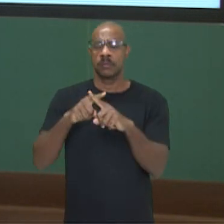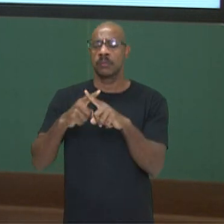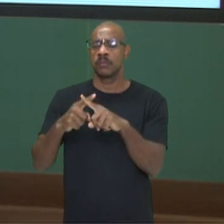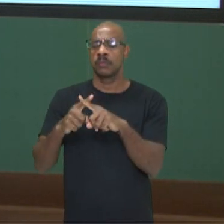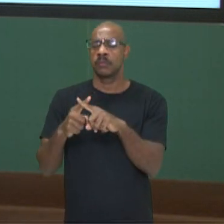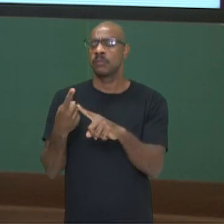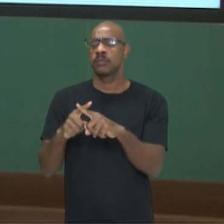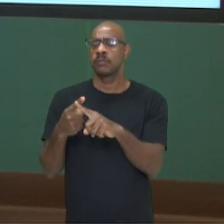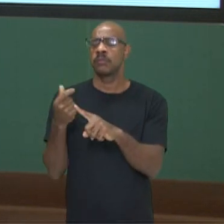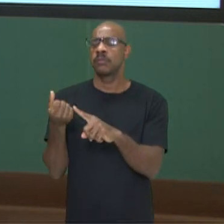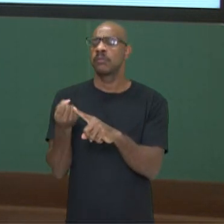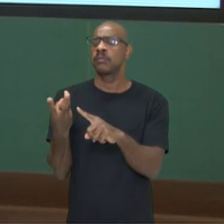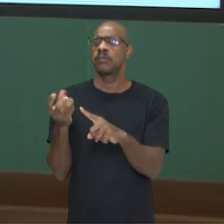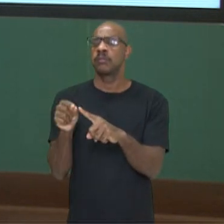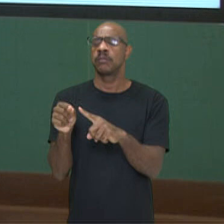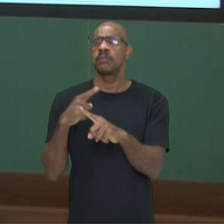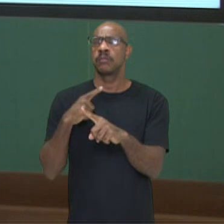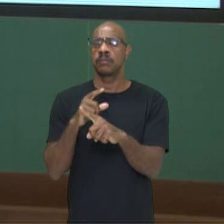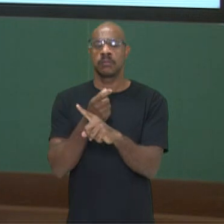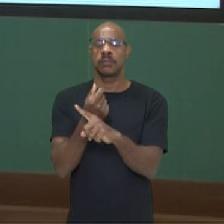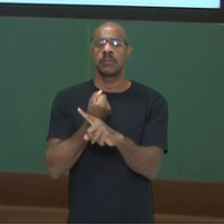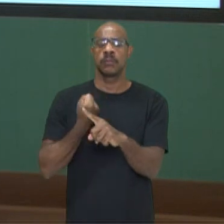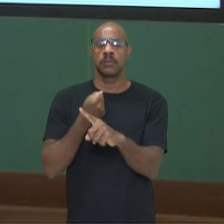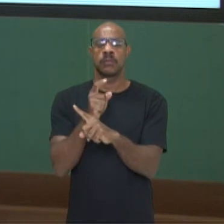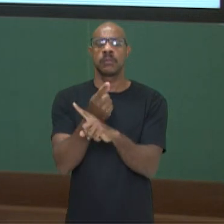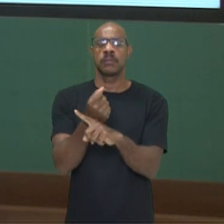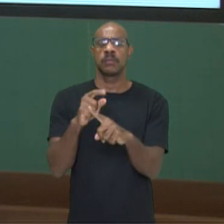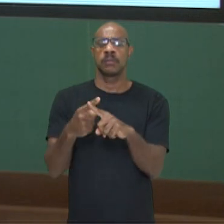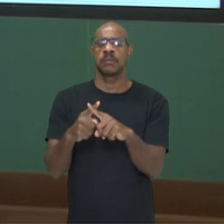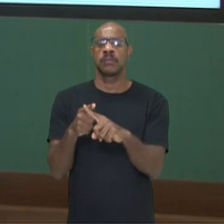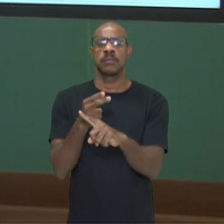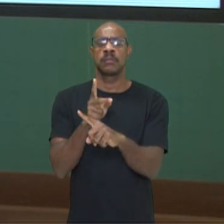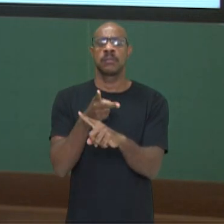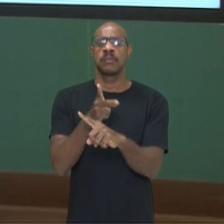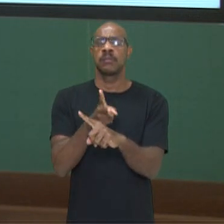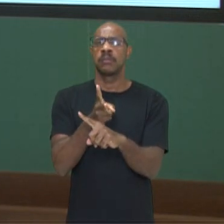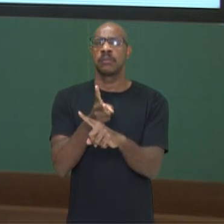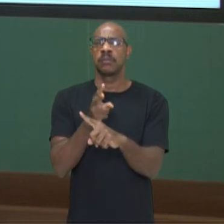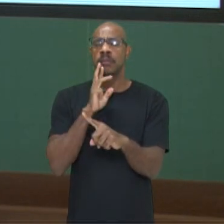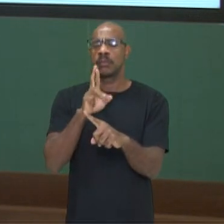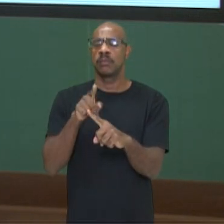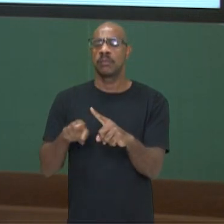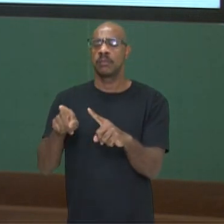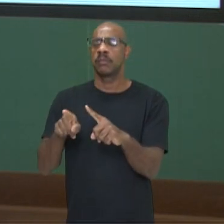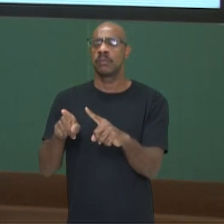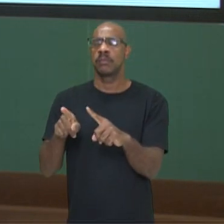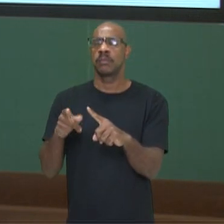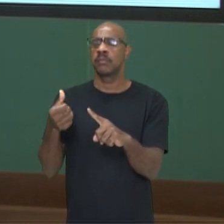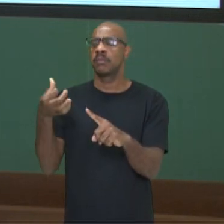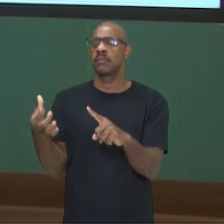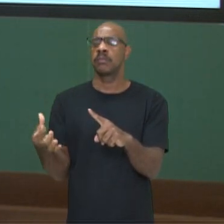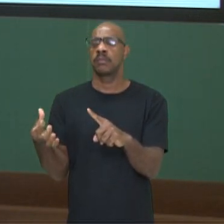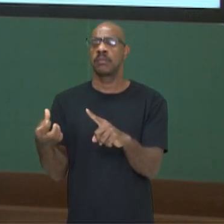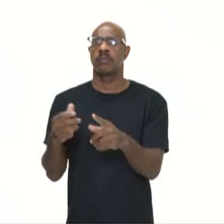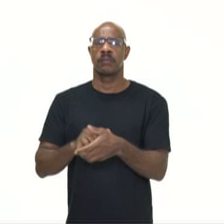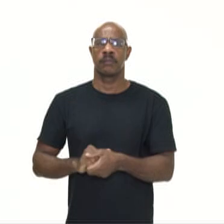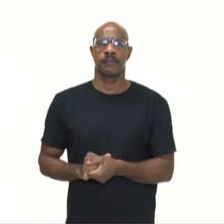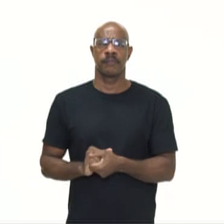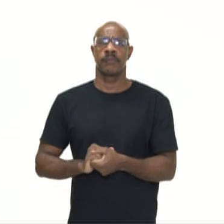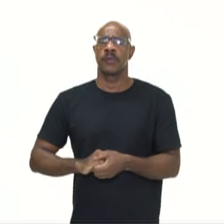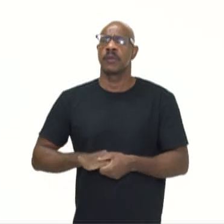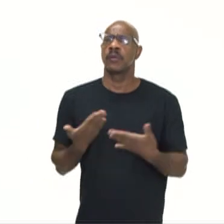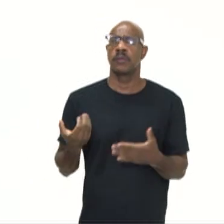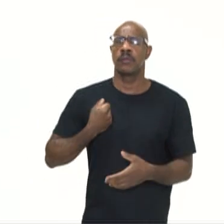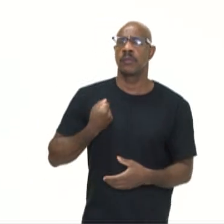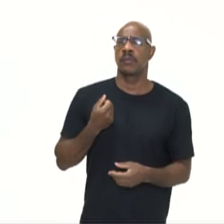ele mesmo nos dá resultado igual a 16, ok? Então vamos lá. Esses